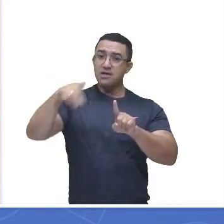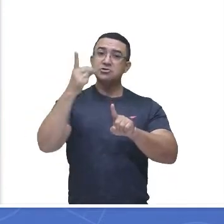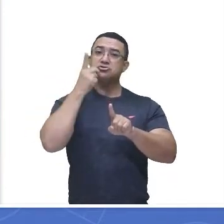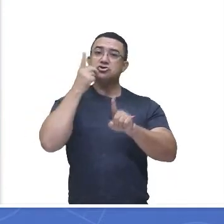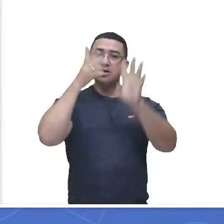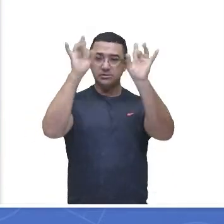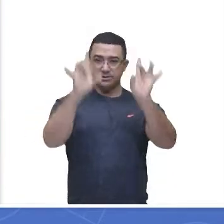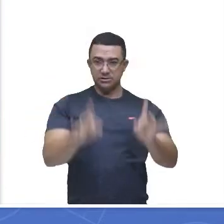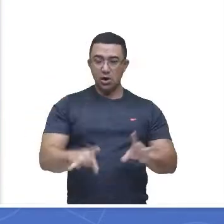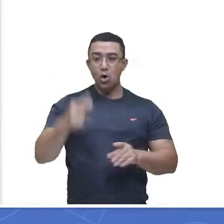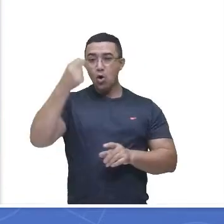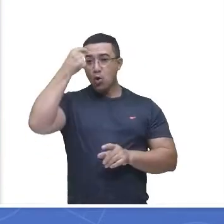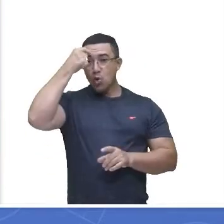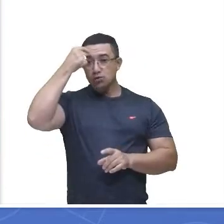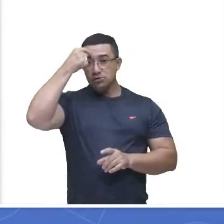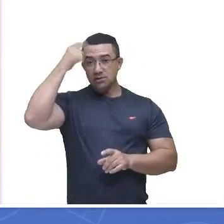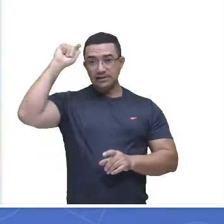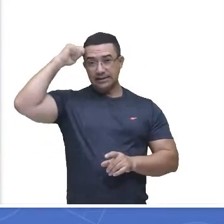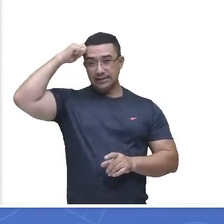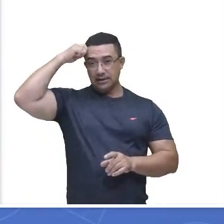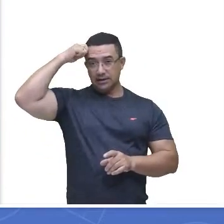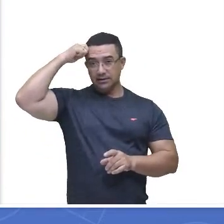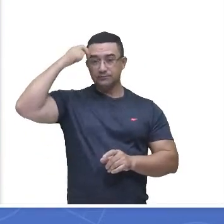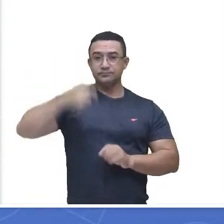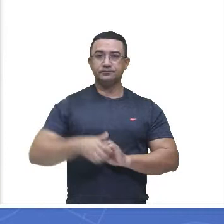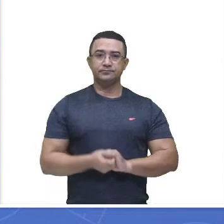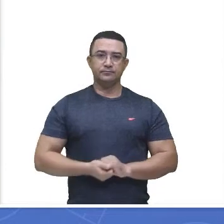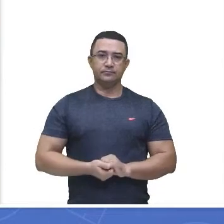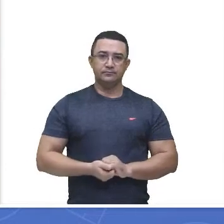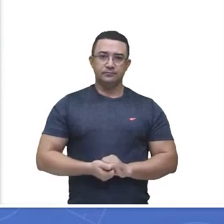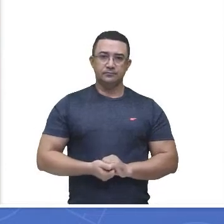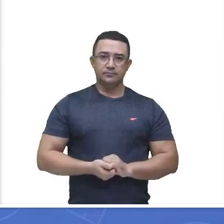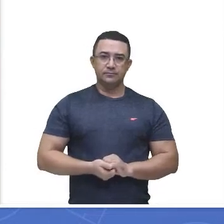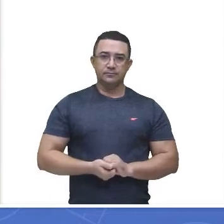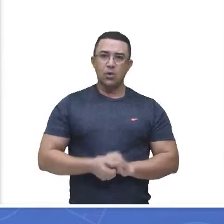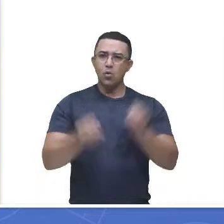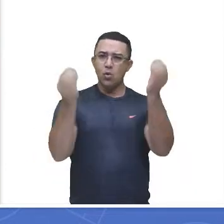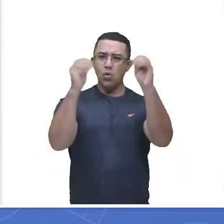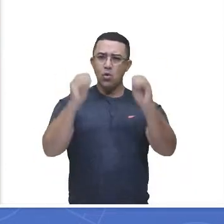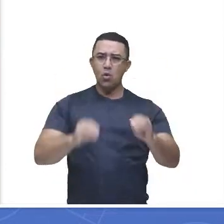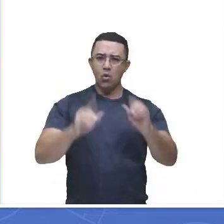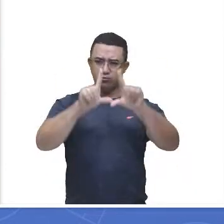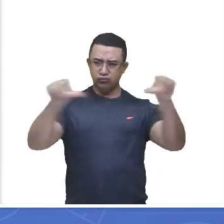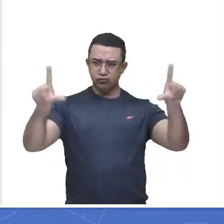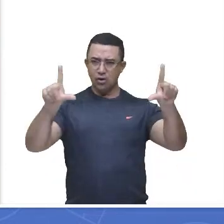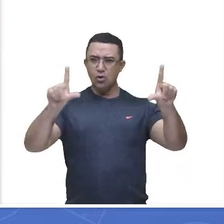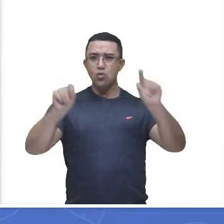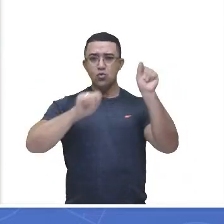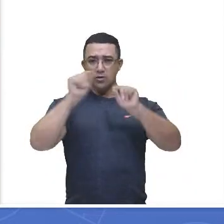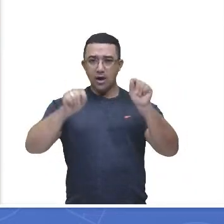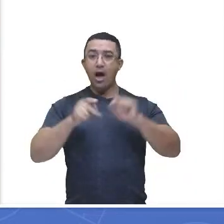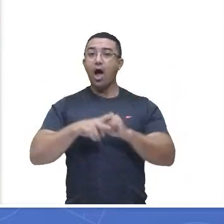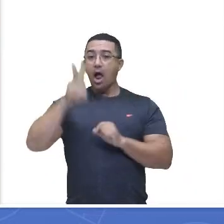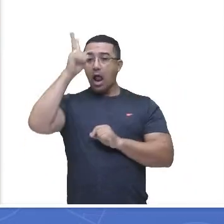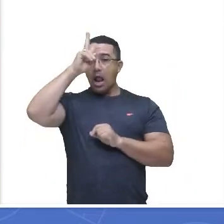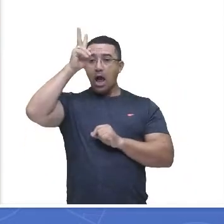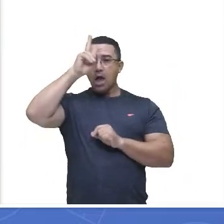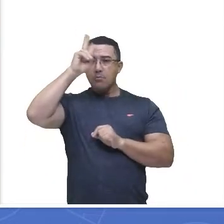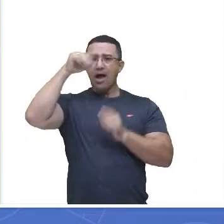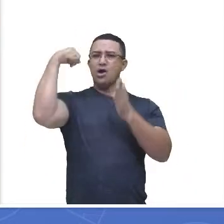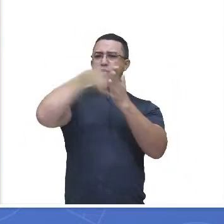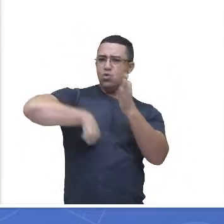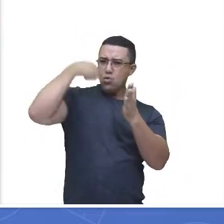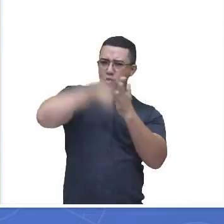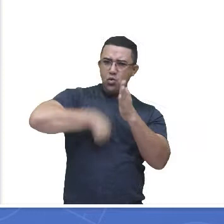né? Então, a gente colocou aqui a seguinte mensagem aqui para você, ó. Lembrar a resistência do